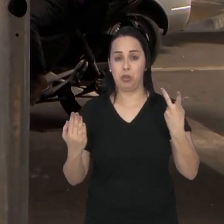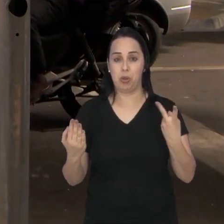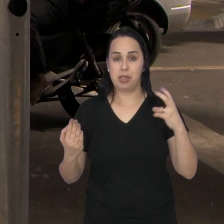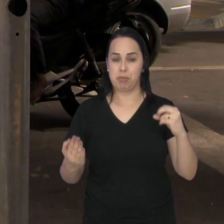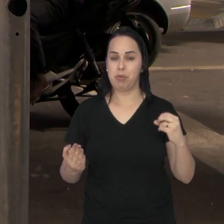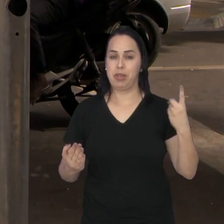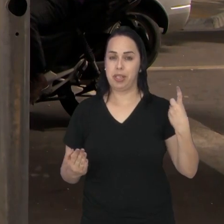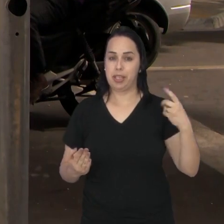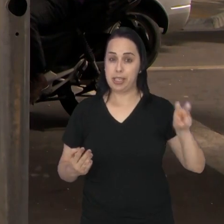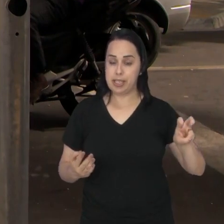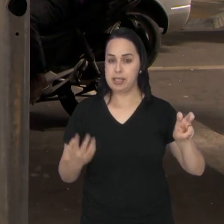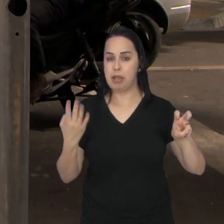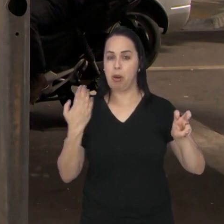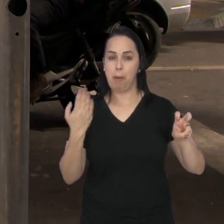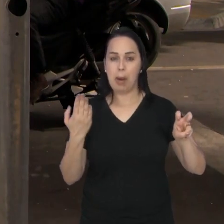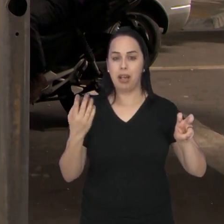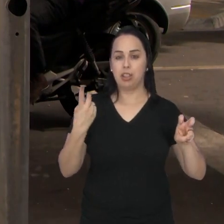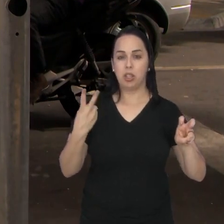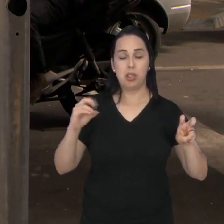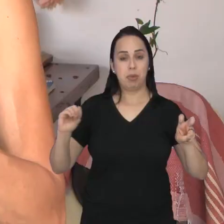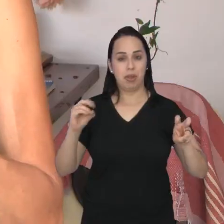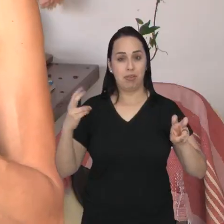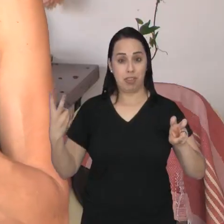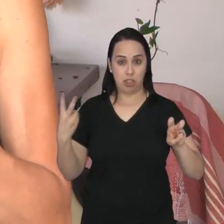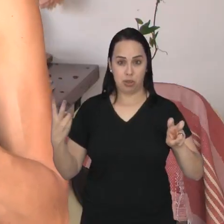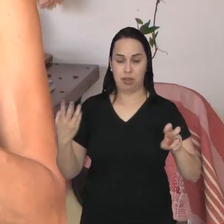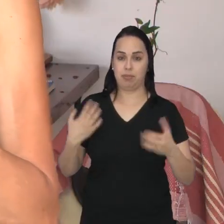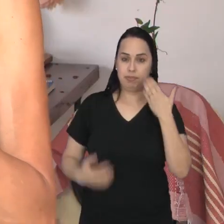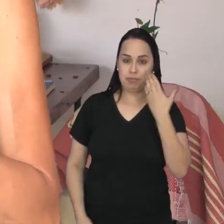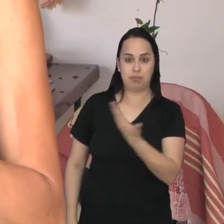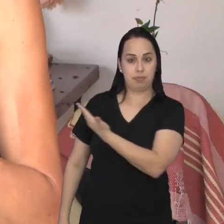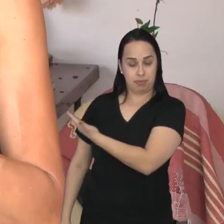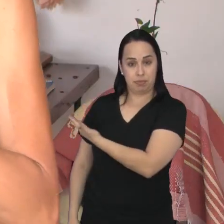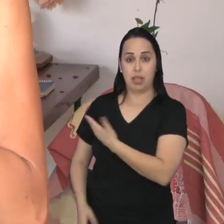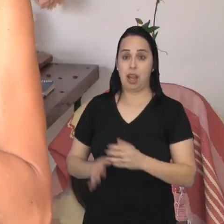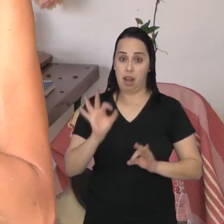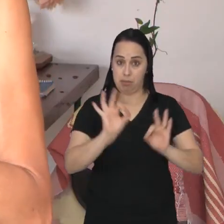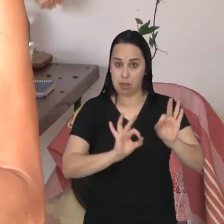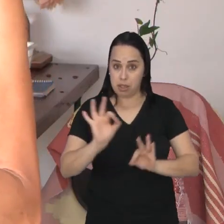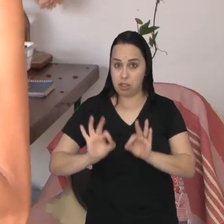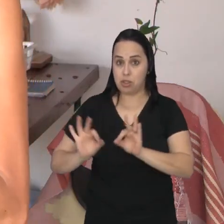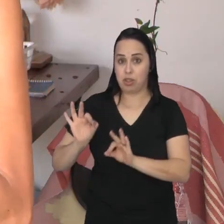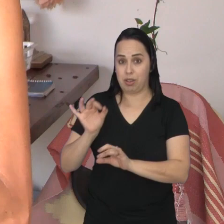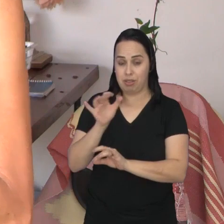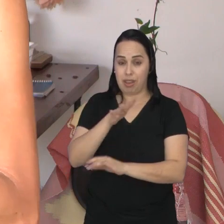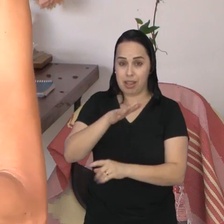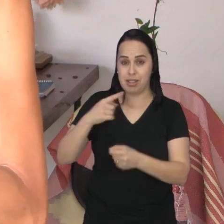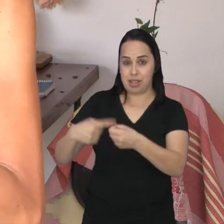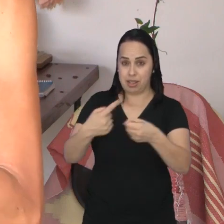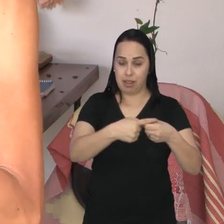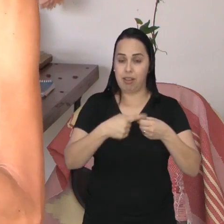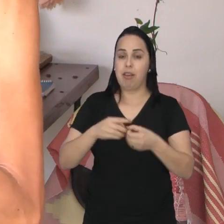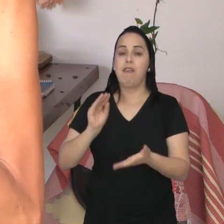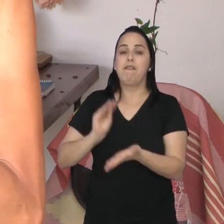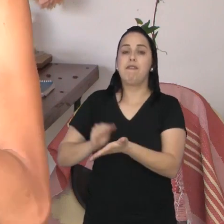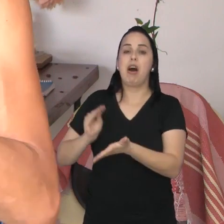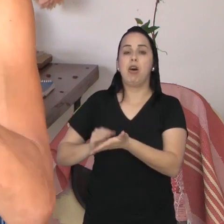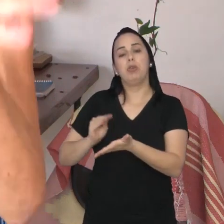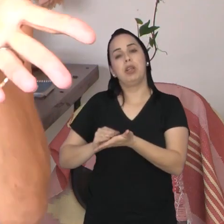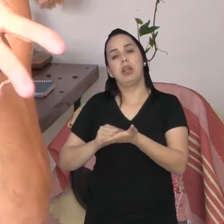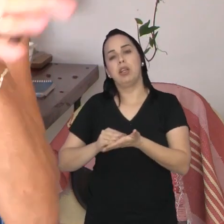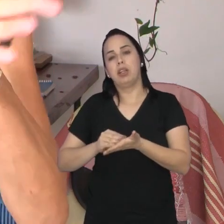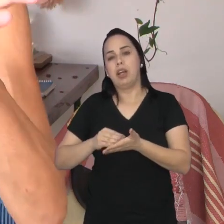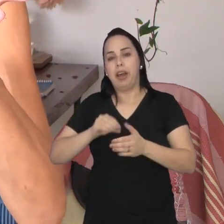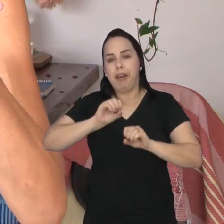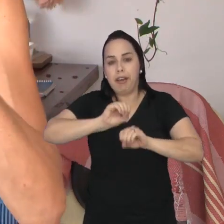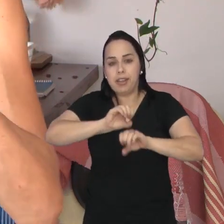e o comparativo com 2022. De acordo com essa especialista em planejamento urbano, a falta de educação e os